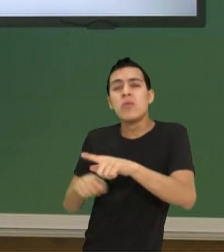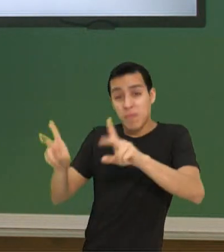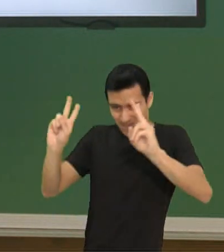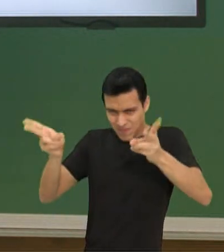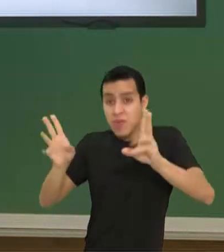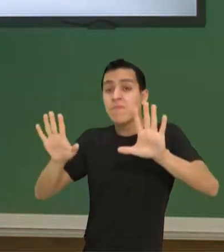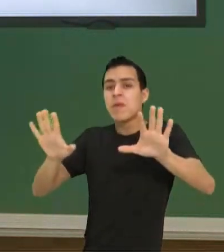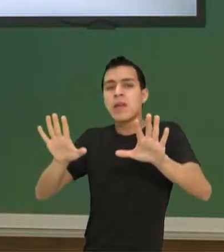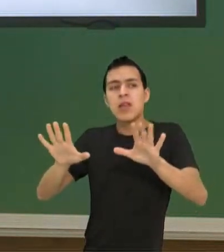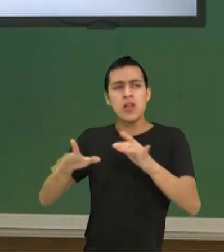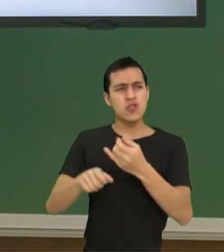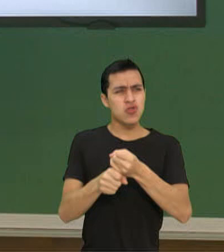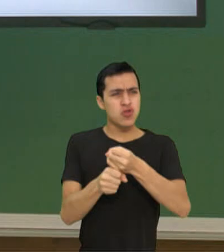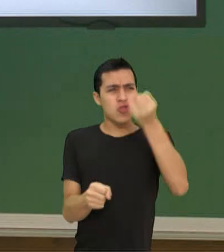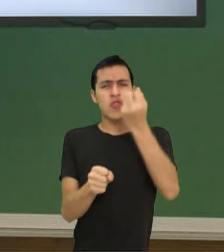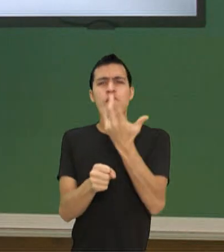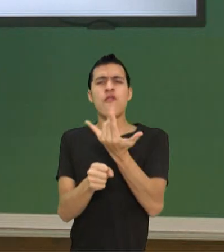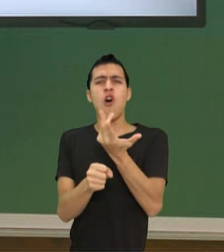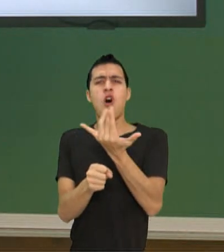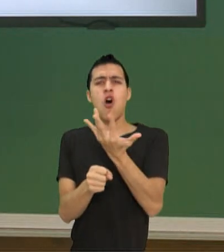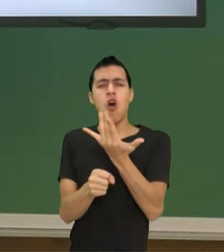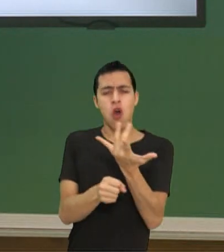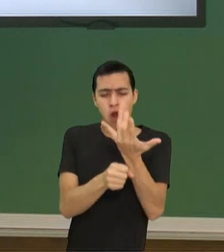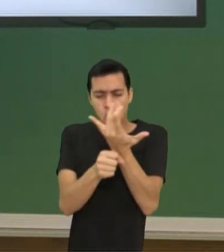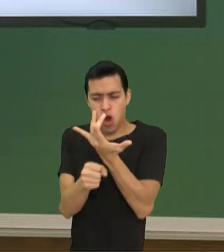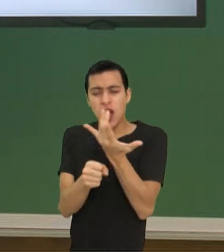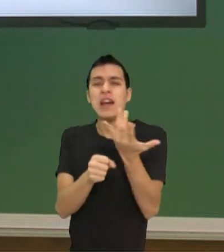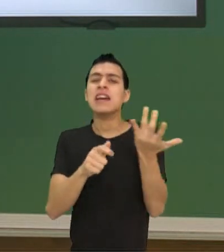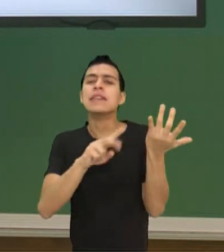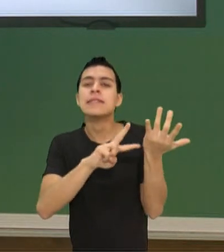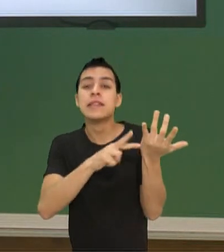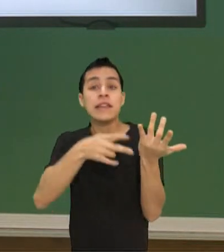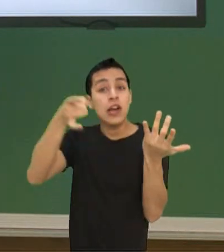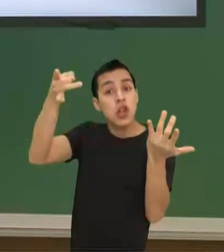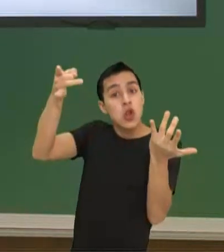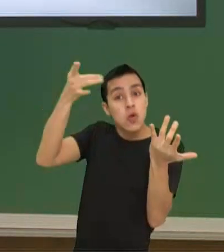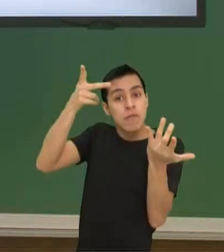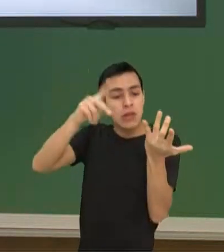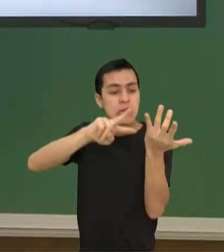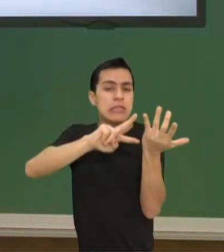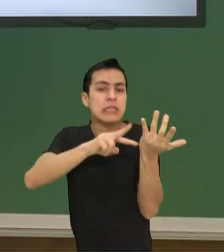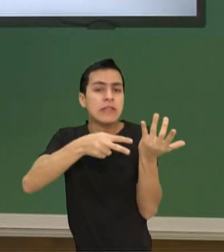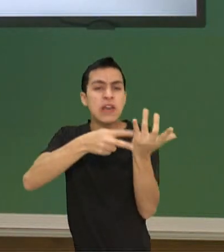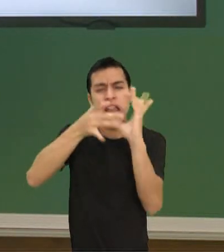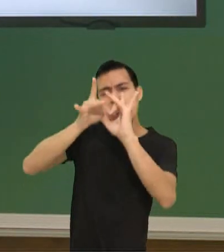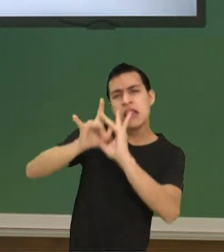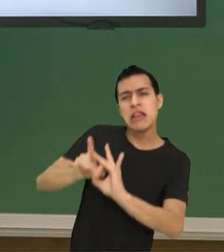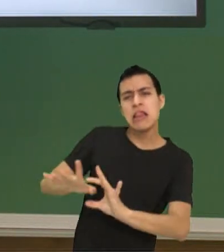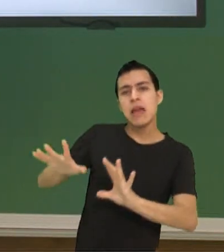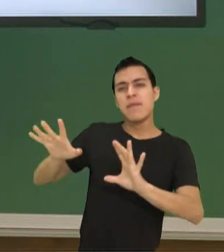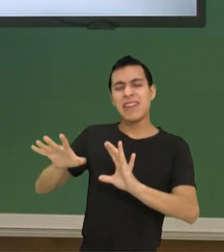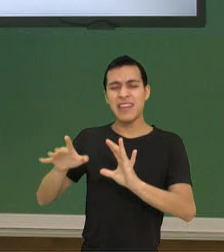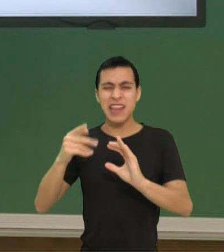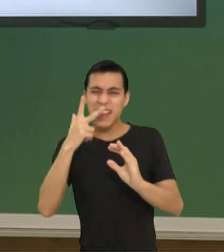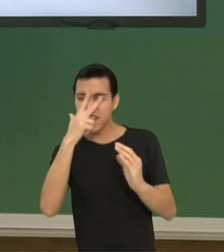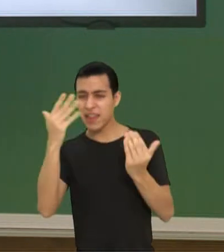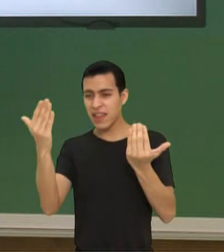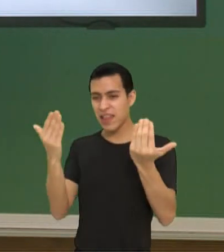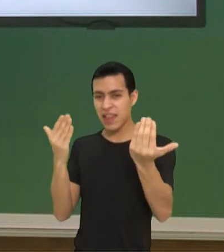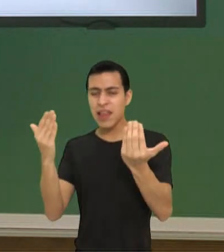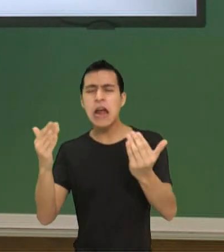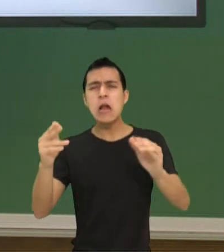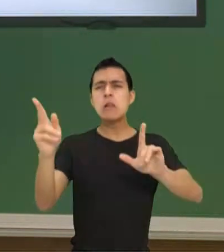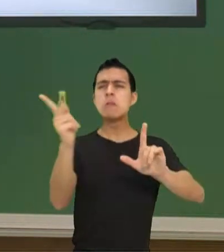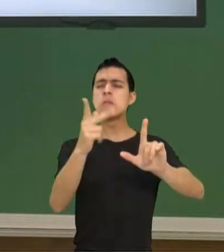uma tocha, né, sinônimo de iluminismo, sinônimo, né, de liberdade, ele traz aqui então essa